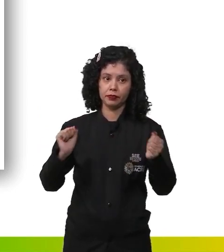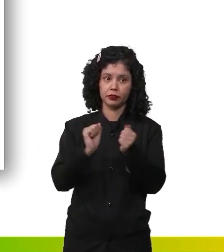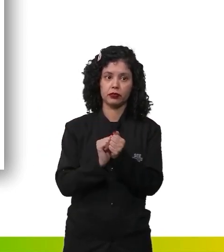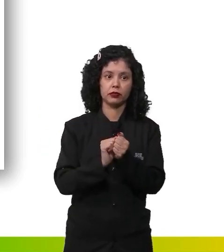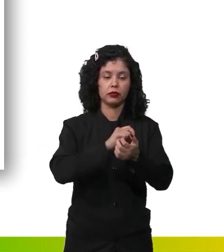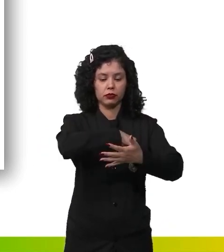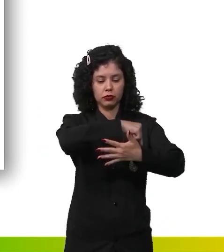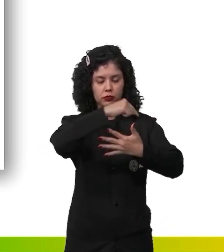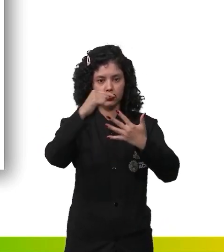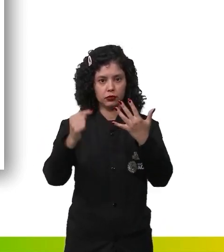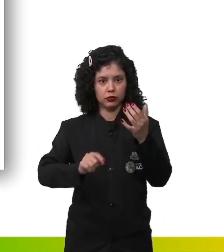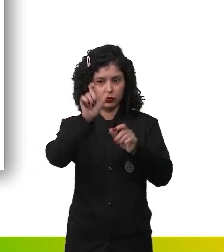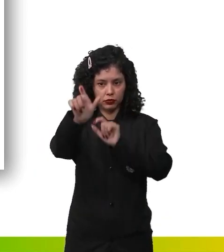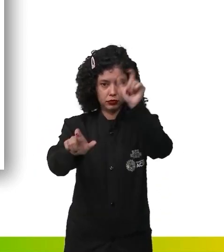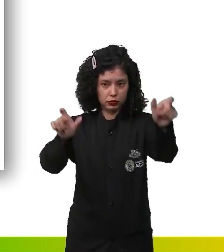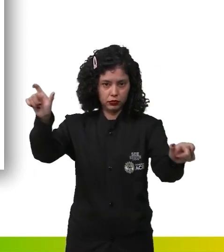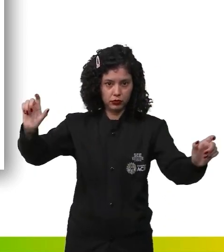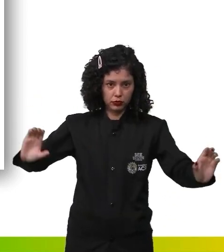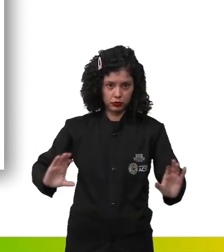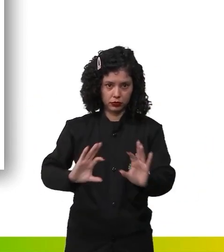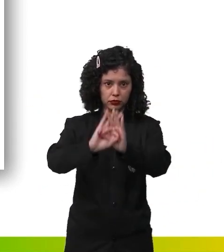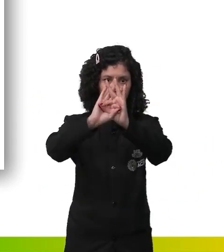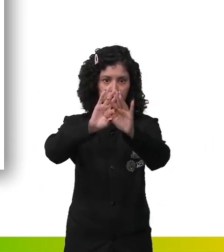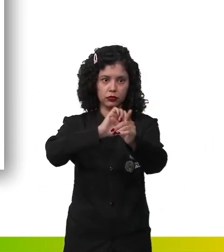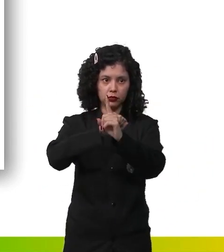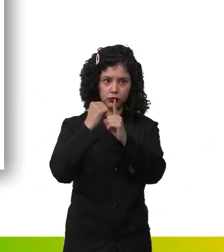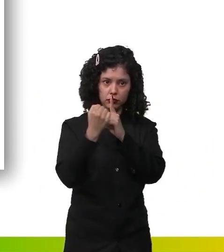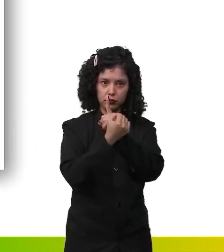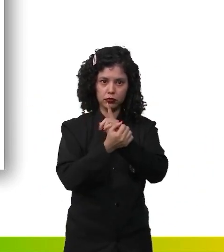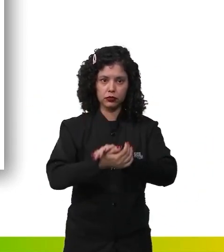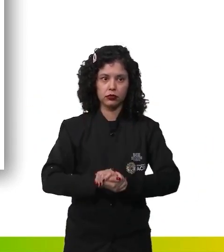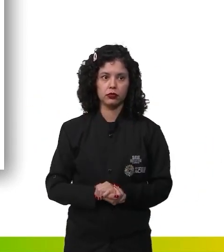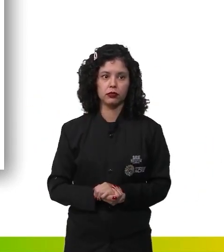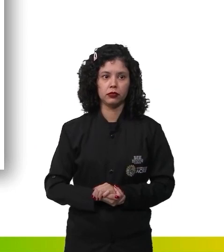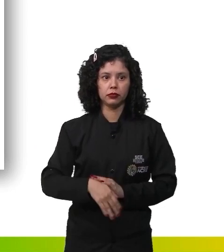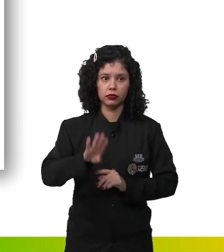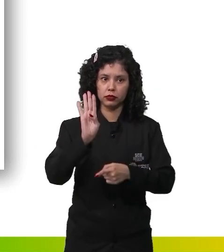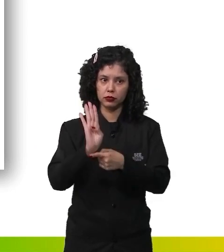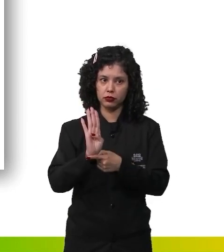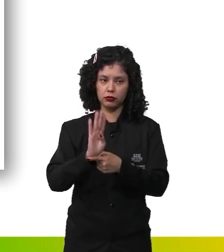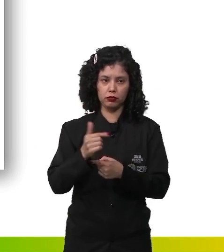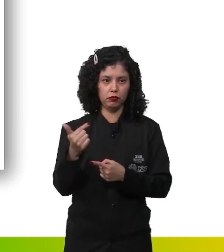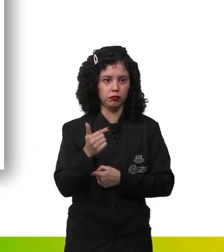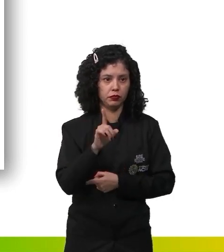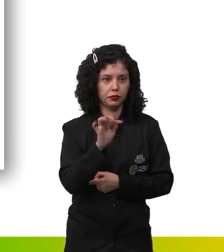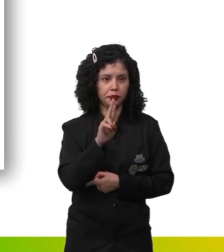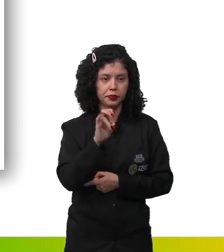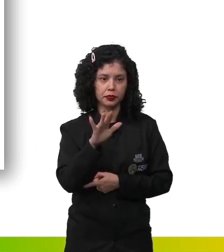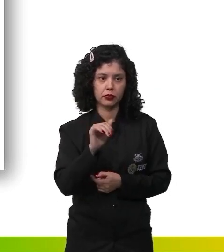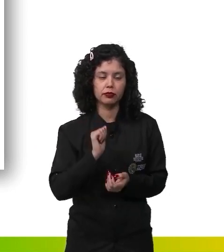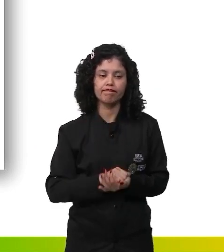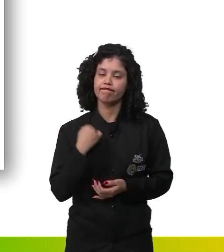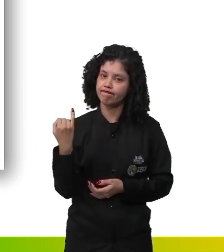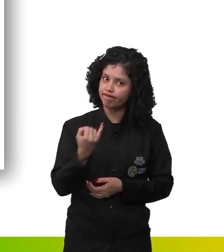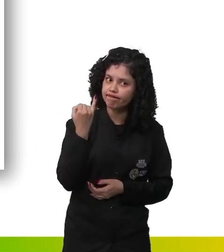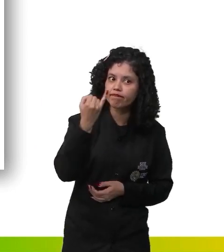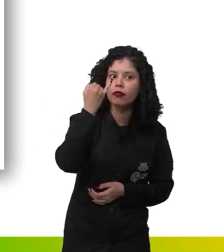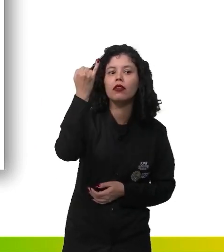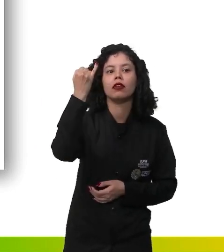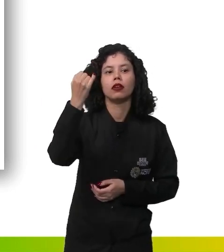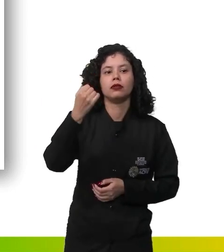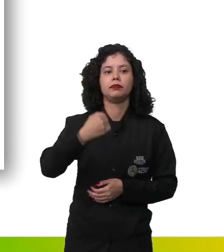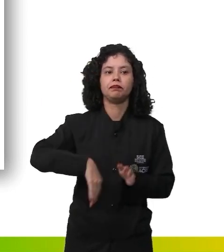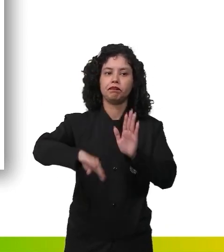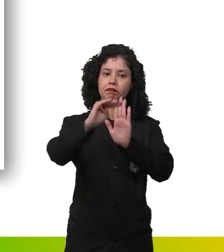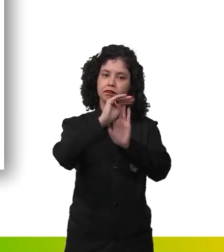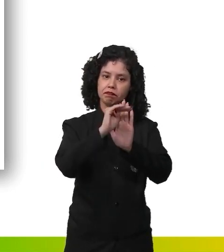que unem os membros de uma sociedade. B. Segundo Durkheim, é